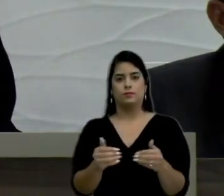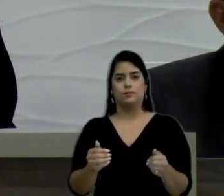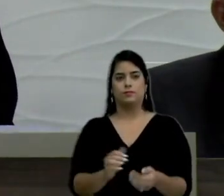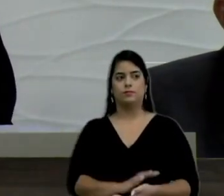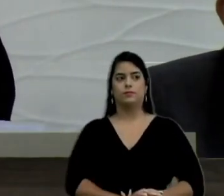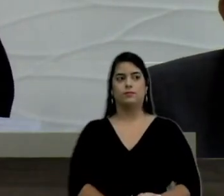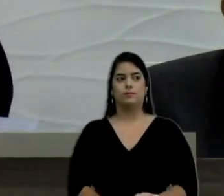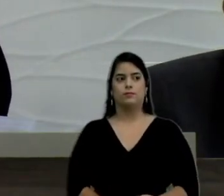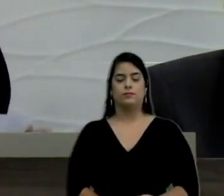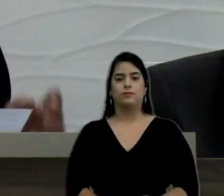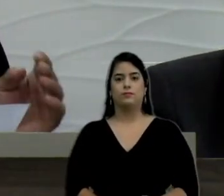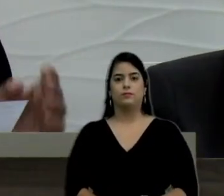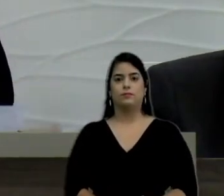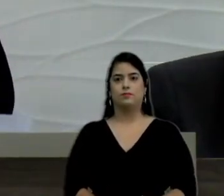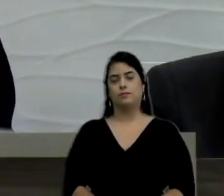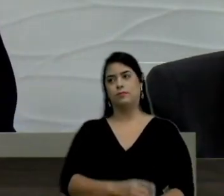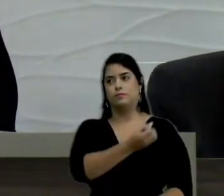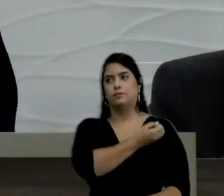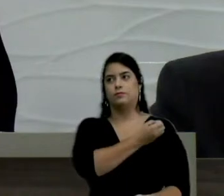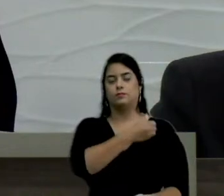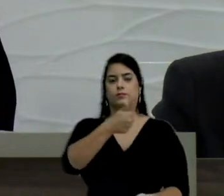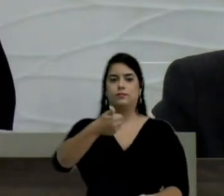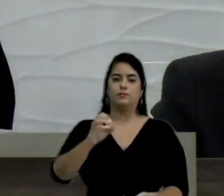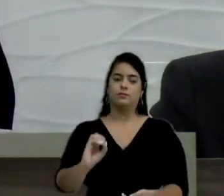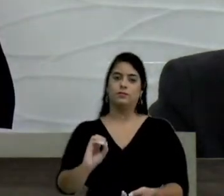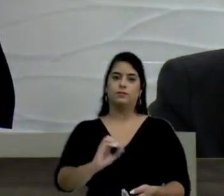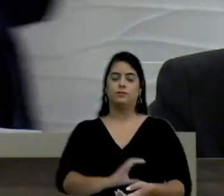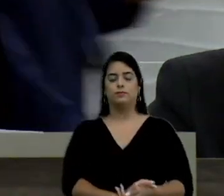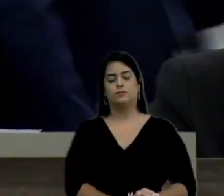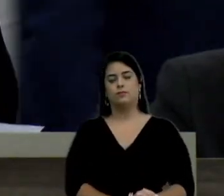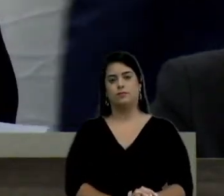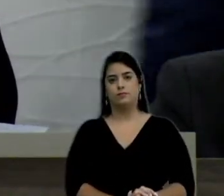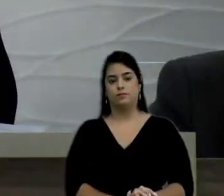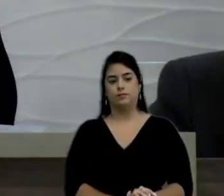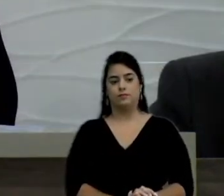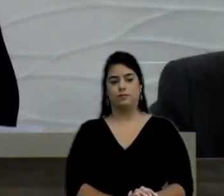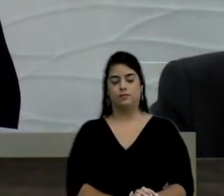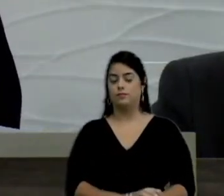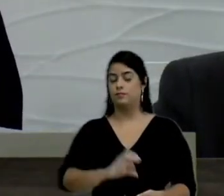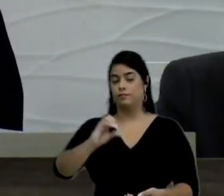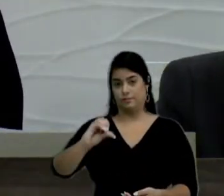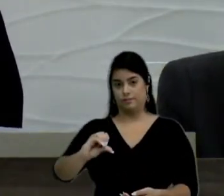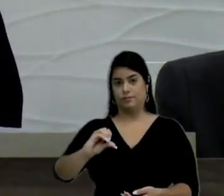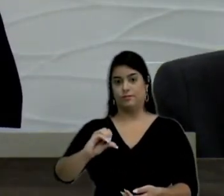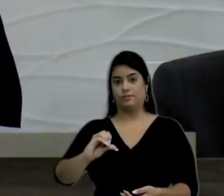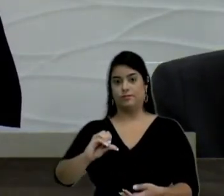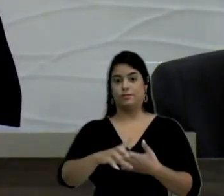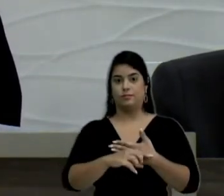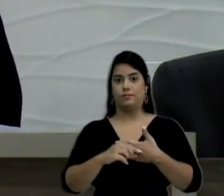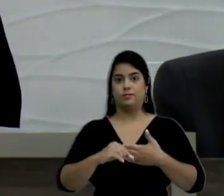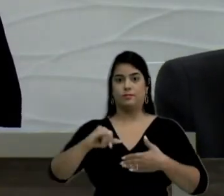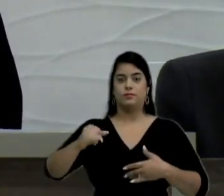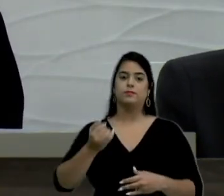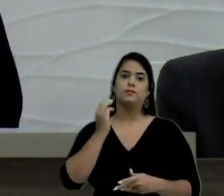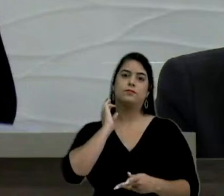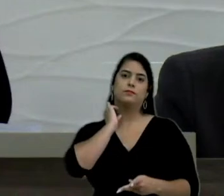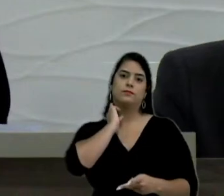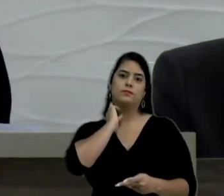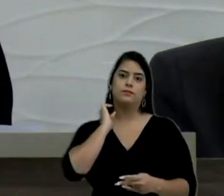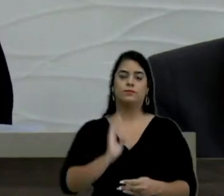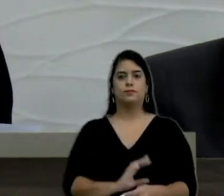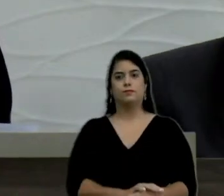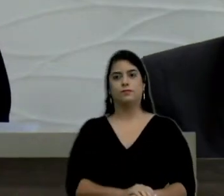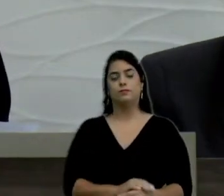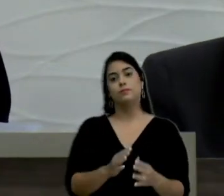requerimento requerimento número 10 requerimento número 9 de autoria Vereador João Med de Oliveira